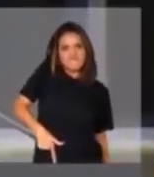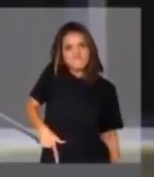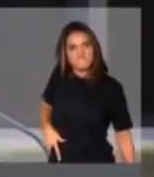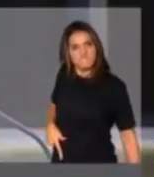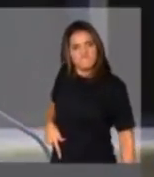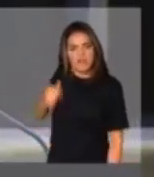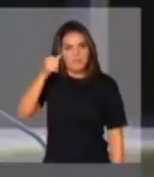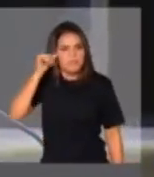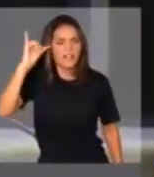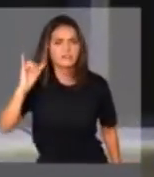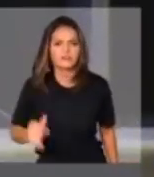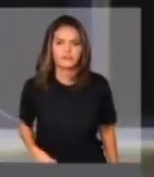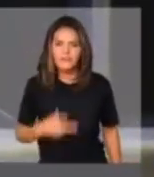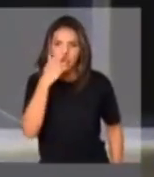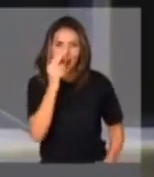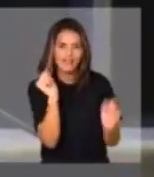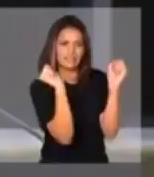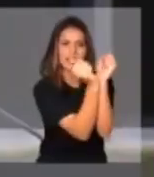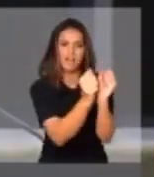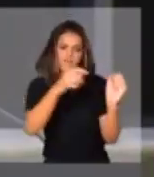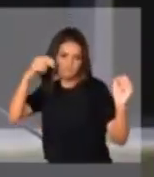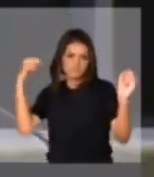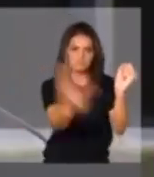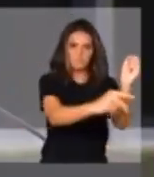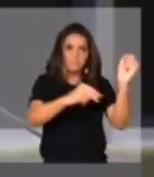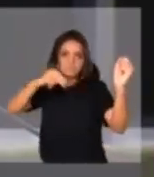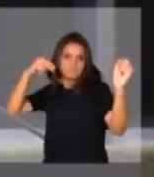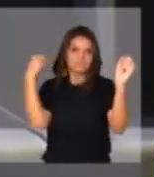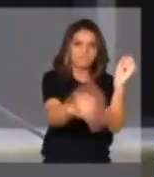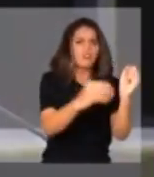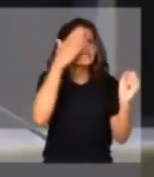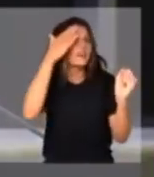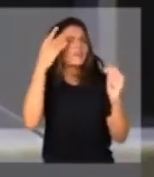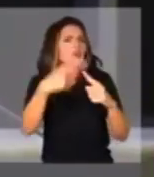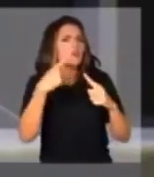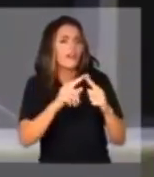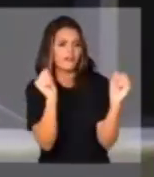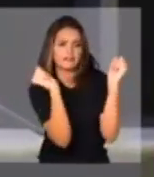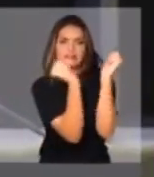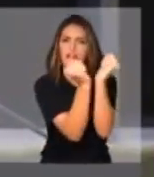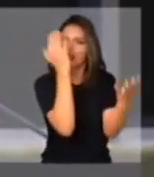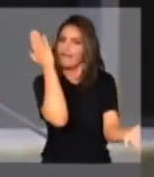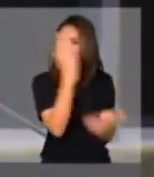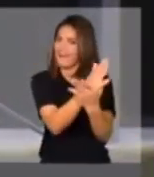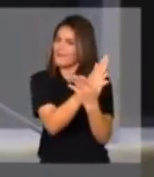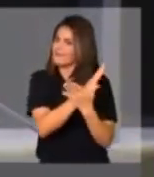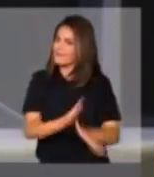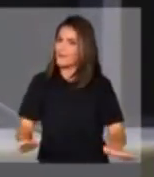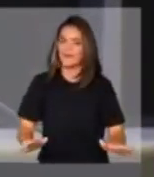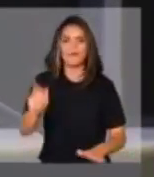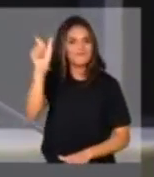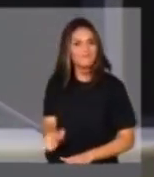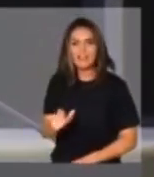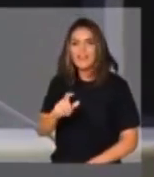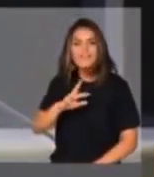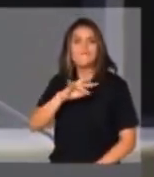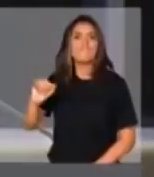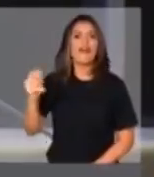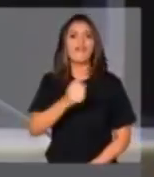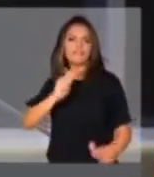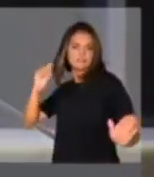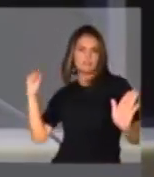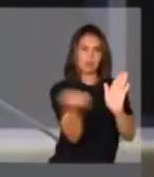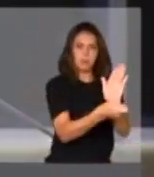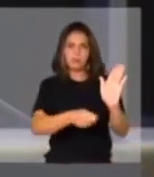adianta se comportar como um escravocrata. Sabe por quê, deputado? Porque os escravos o senhor não achará mais. O senhor não achará mais os